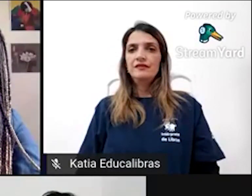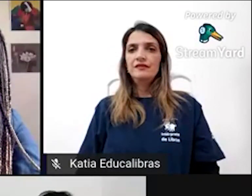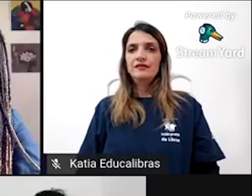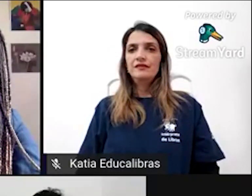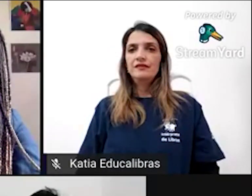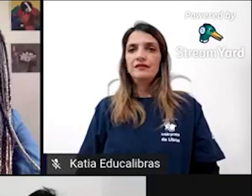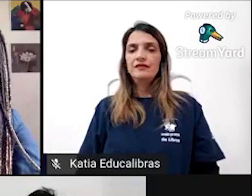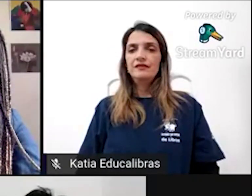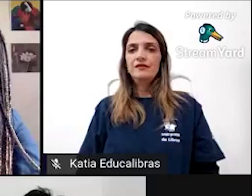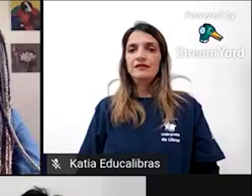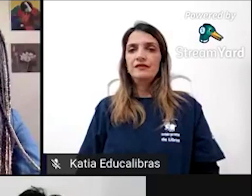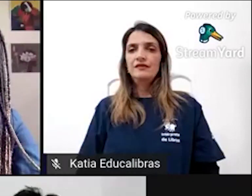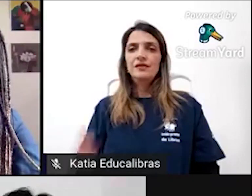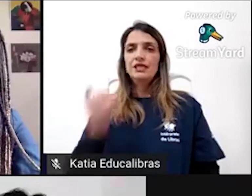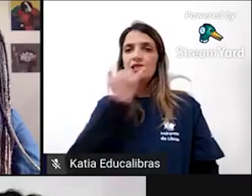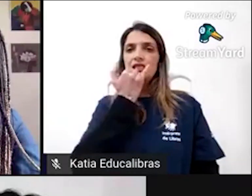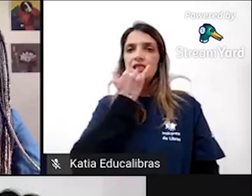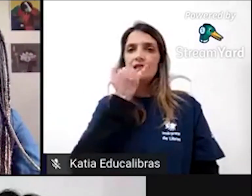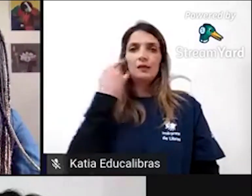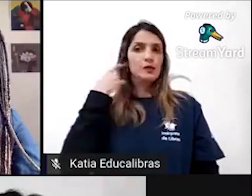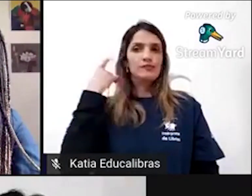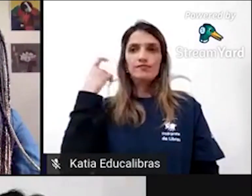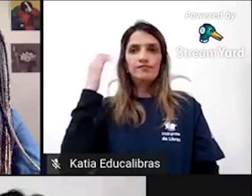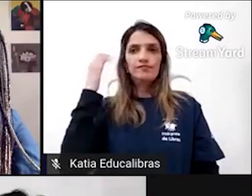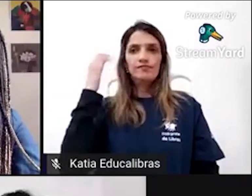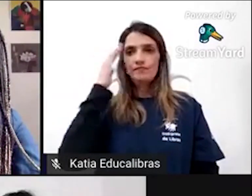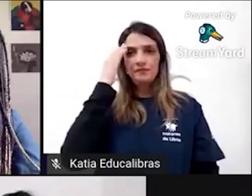com essa terra.